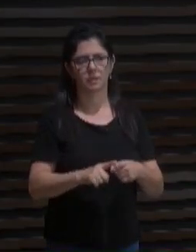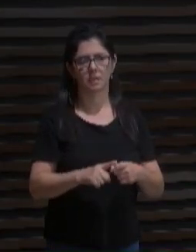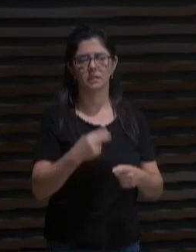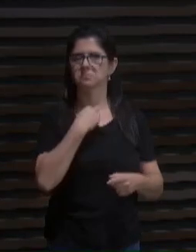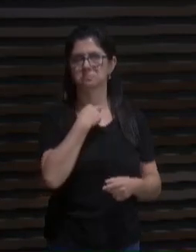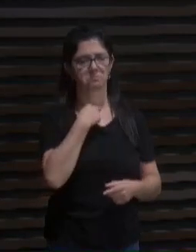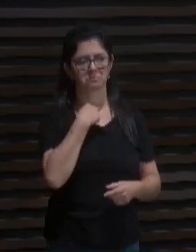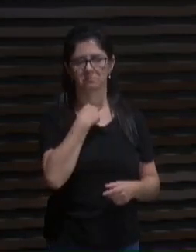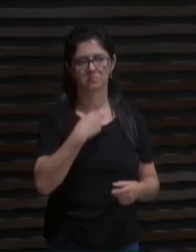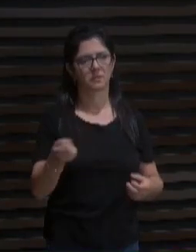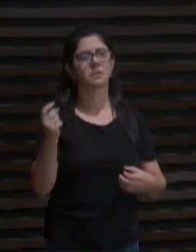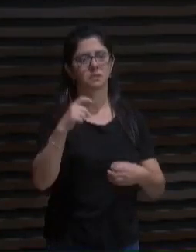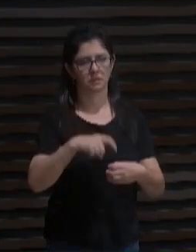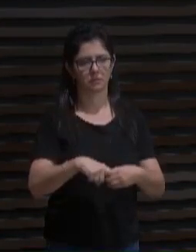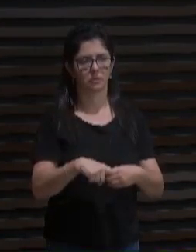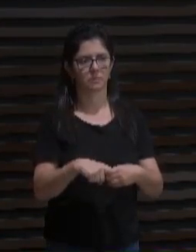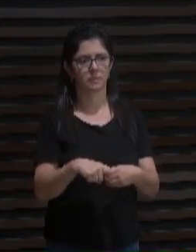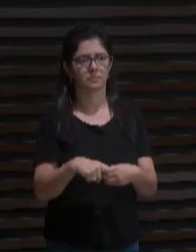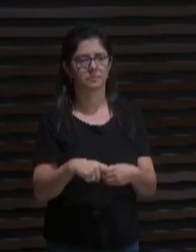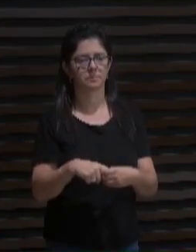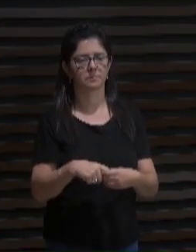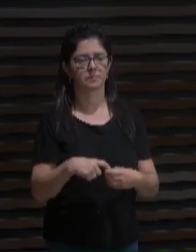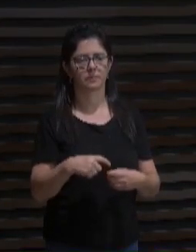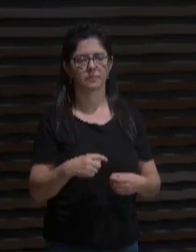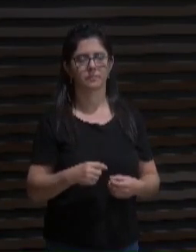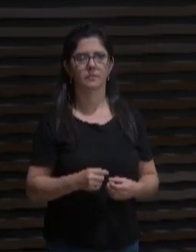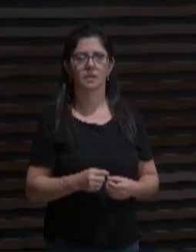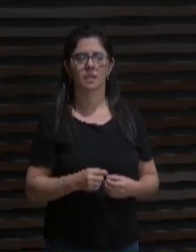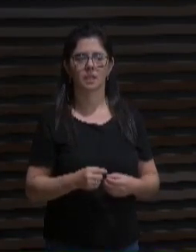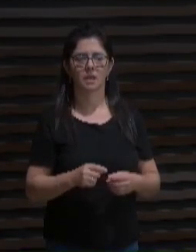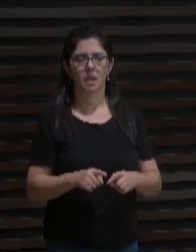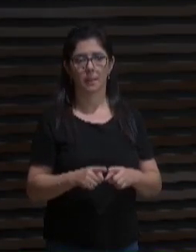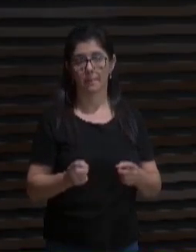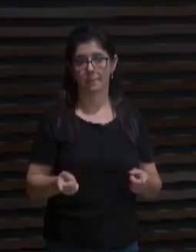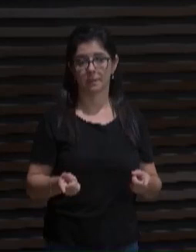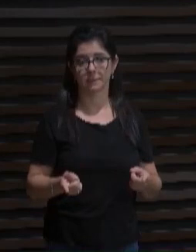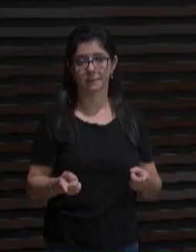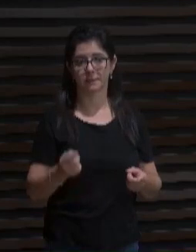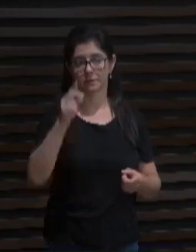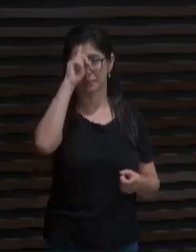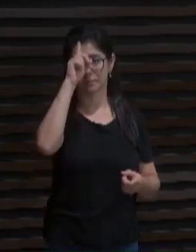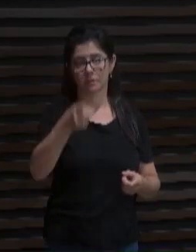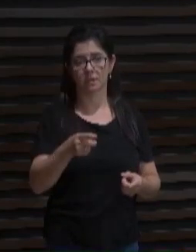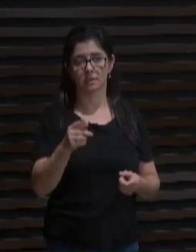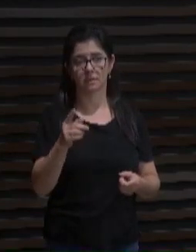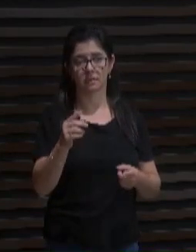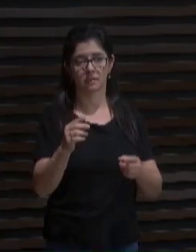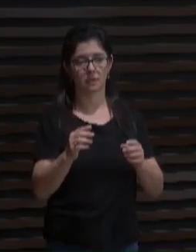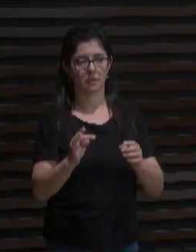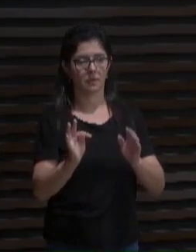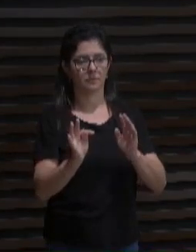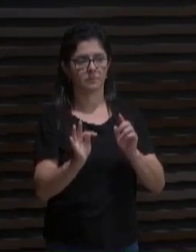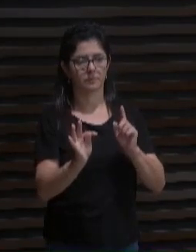tem muitas outras igrejas que ele está cuidando, ele está impedido, mas ele manda quem? Timóteo. E propositalmente ele manda Timóteo, sabe por quê?